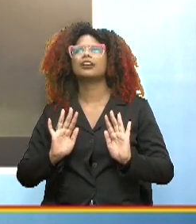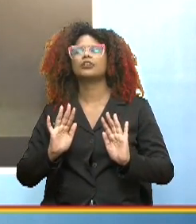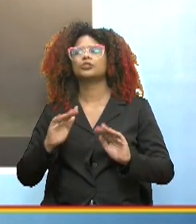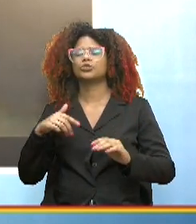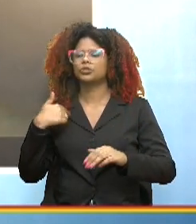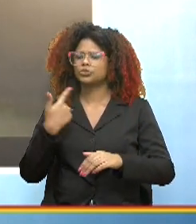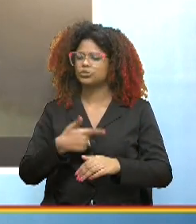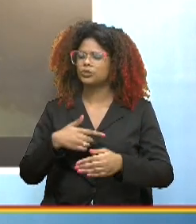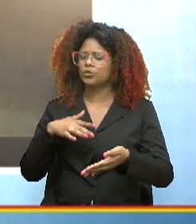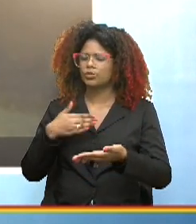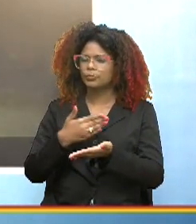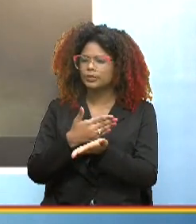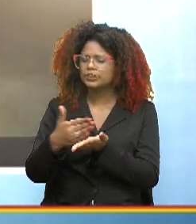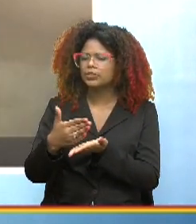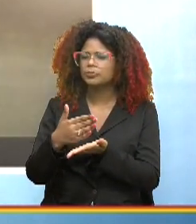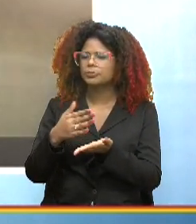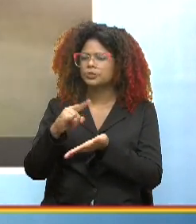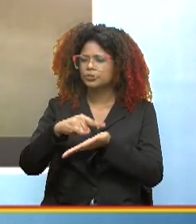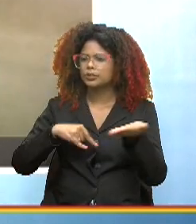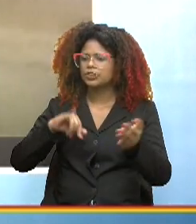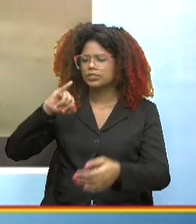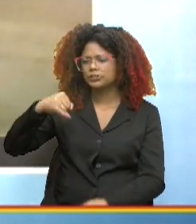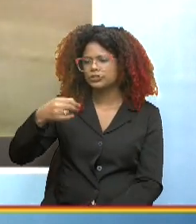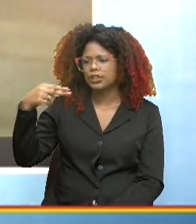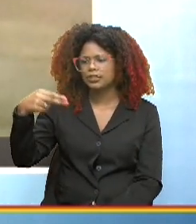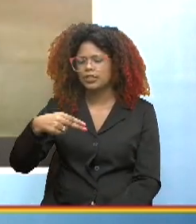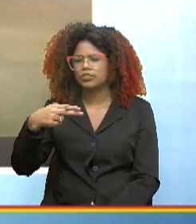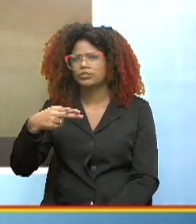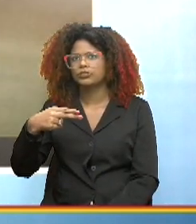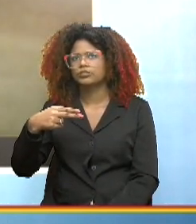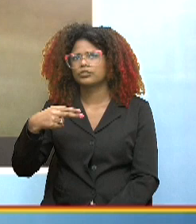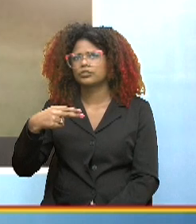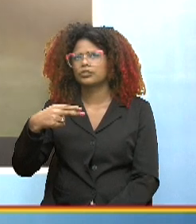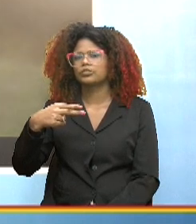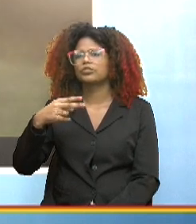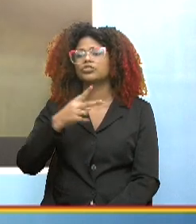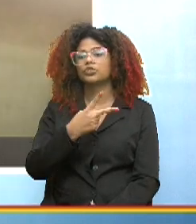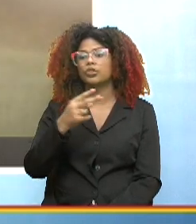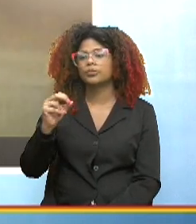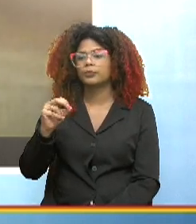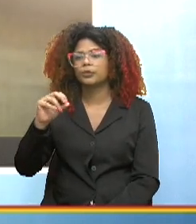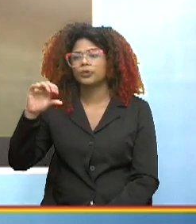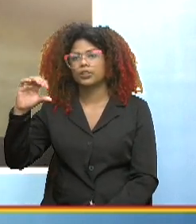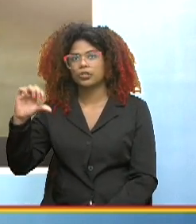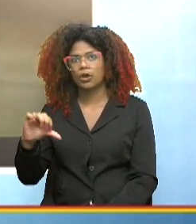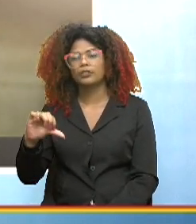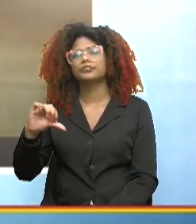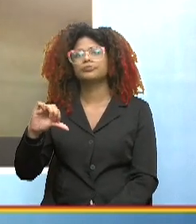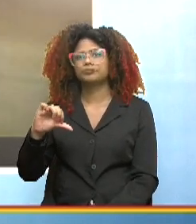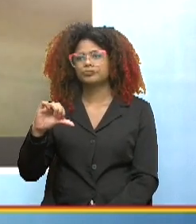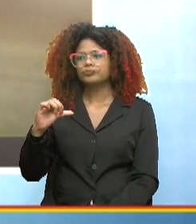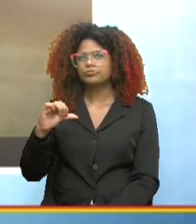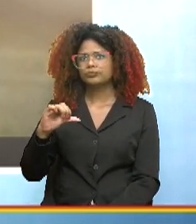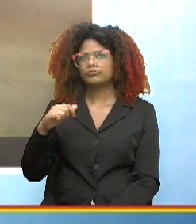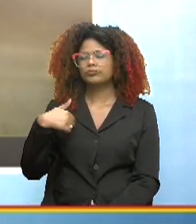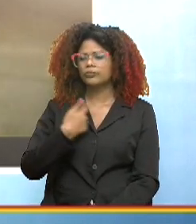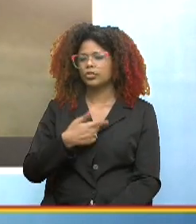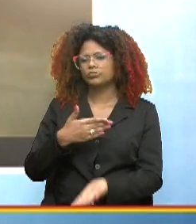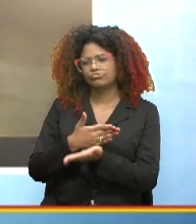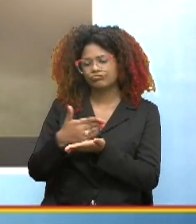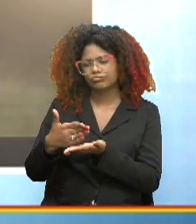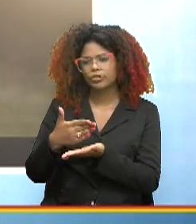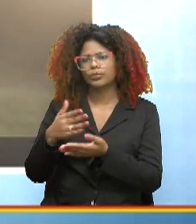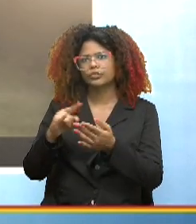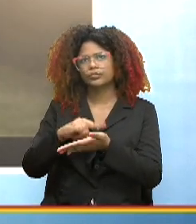documentação em janeiro de 2009 Janeiro de 2009 a gente entrou com a documentação